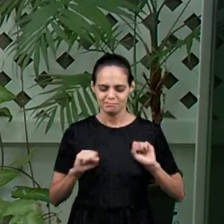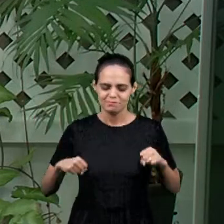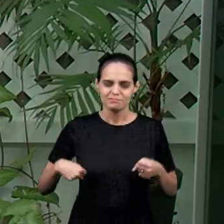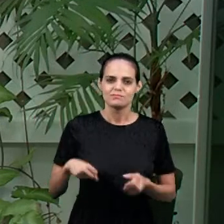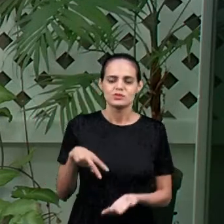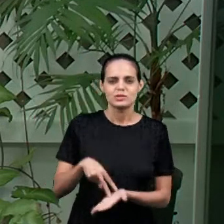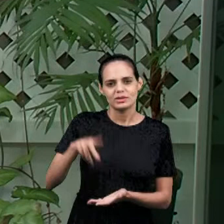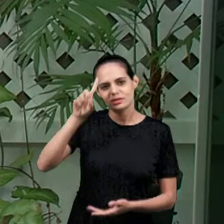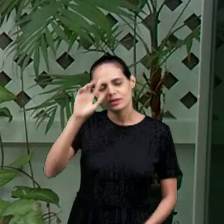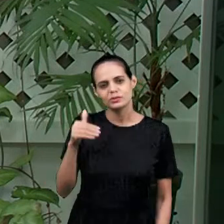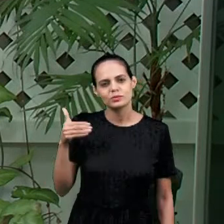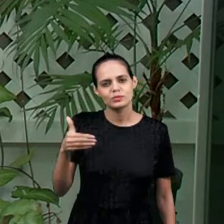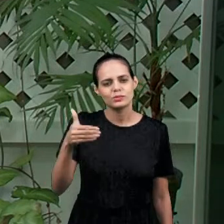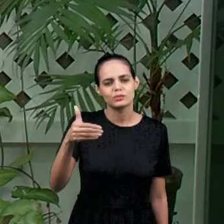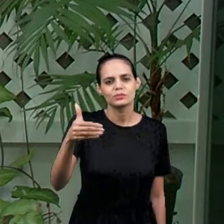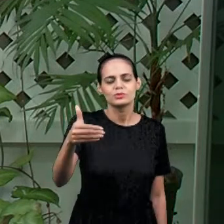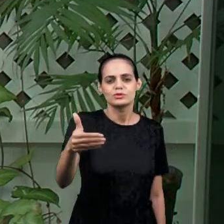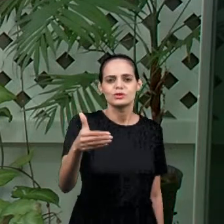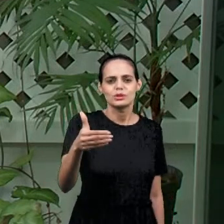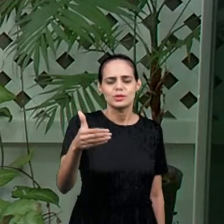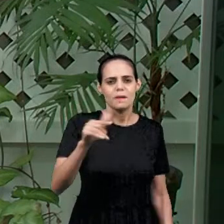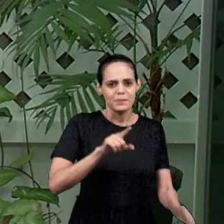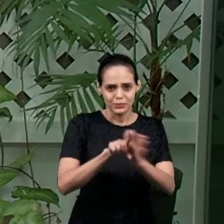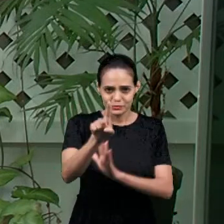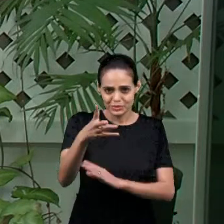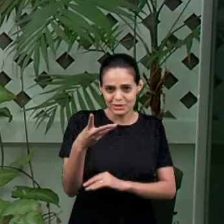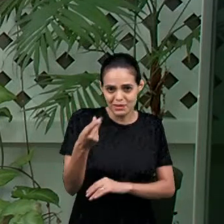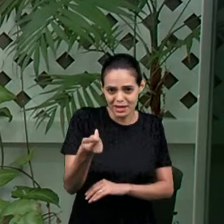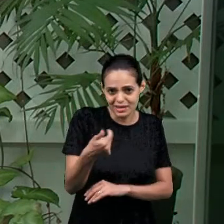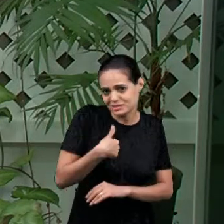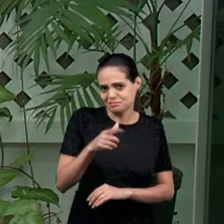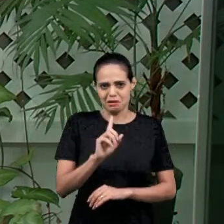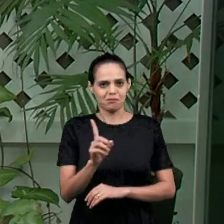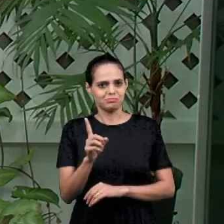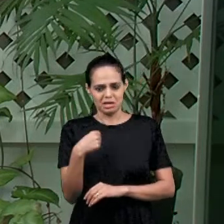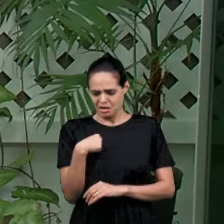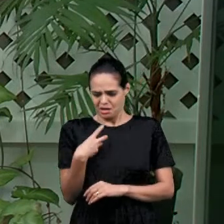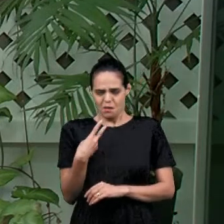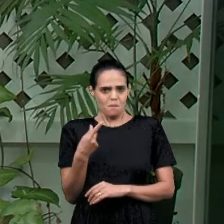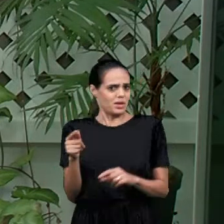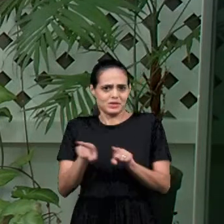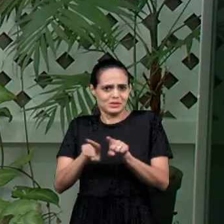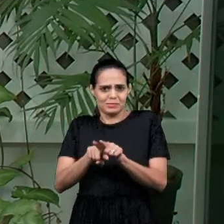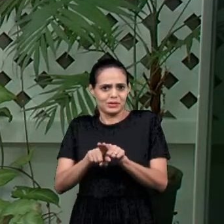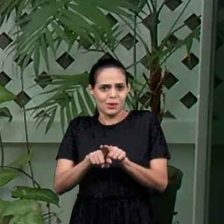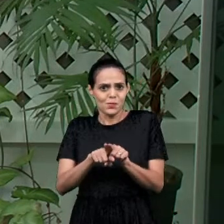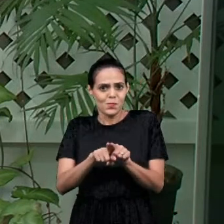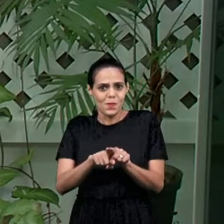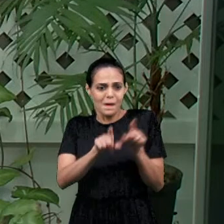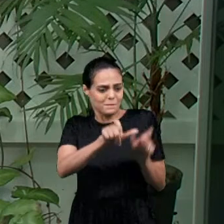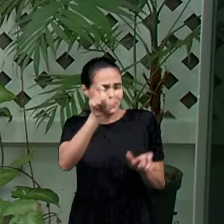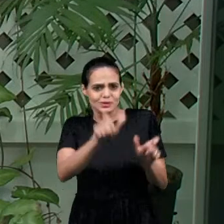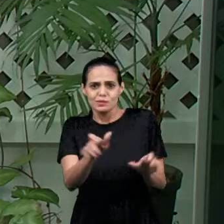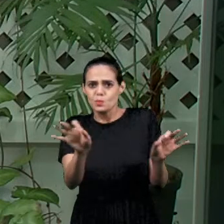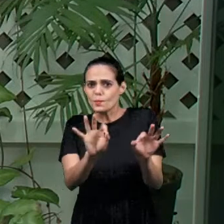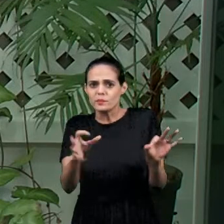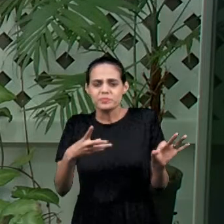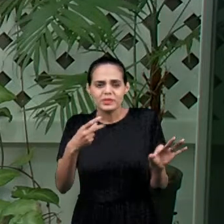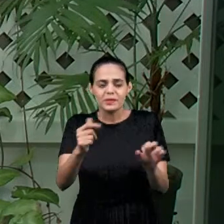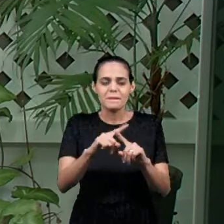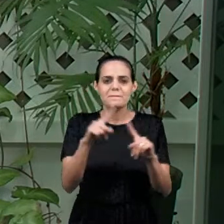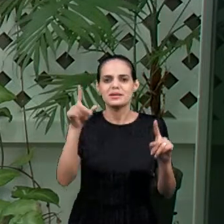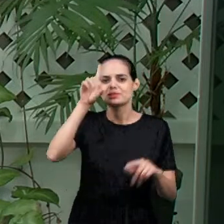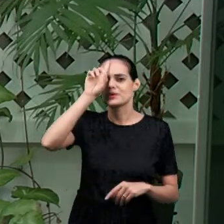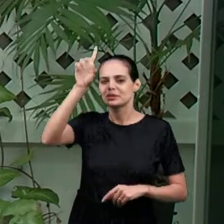dia. E você pergunta, você merece? Nem eu, ninguém merece. Mas o nosso Deus é o Deus de sempre.